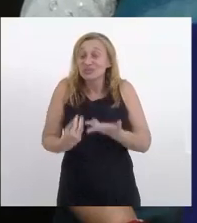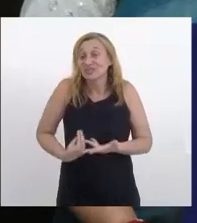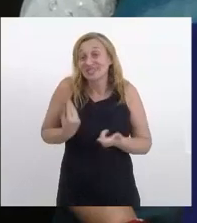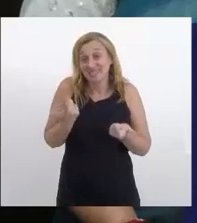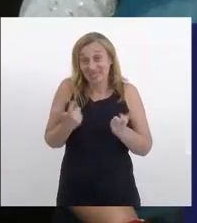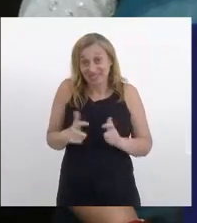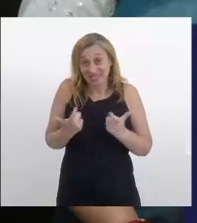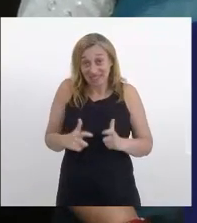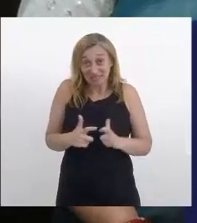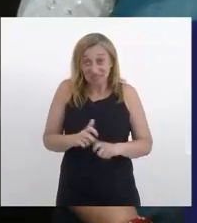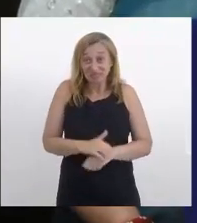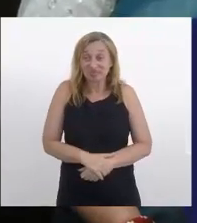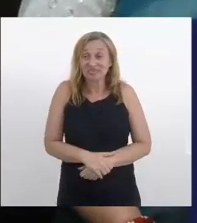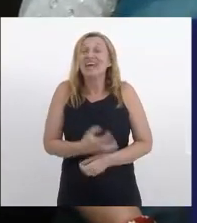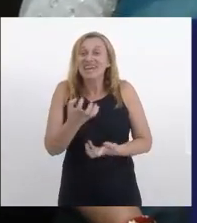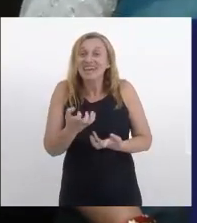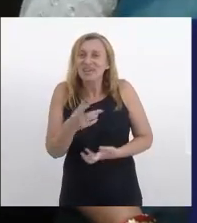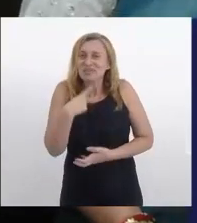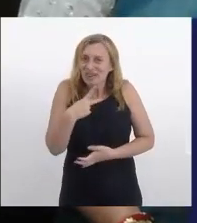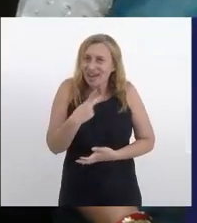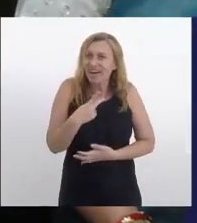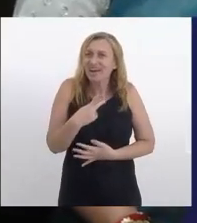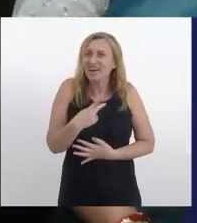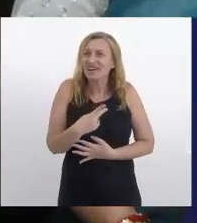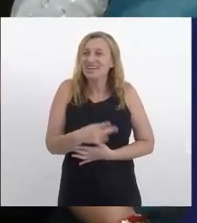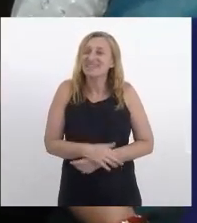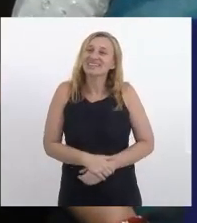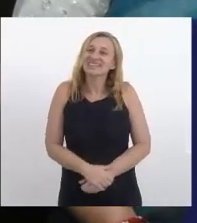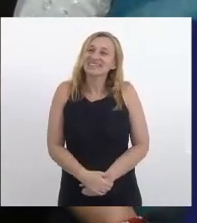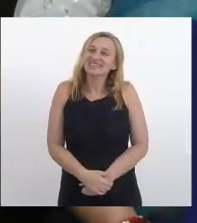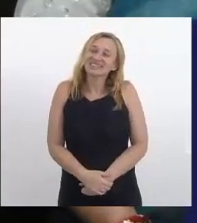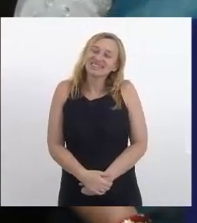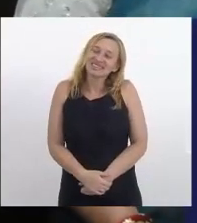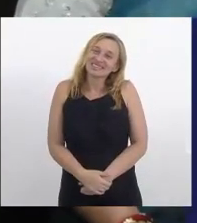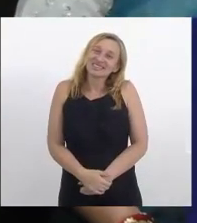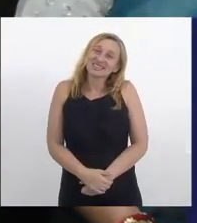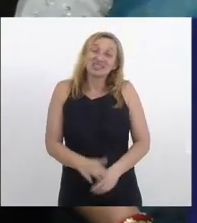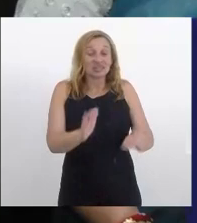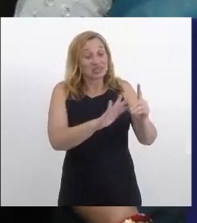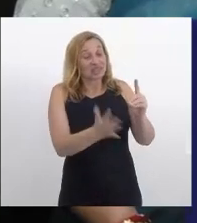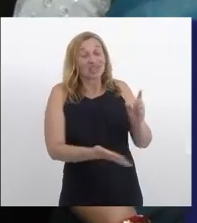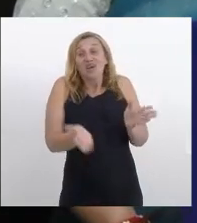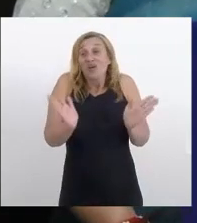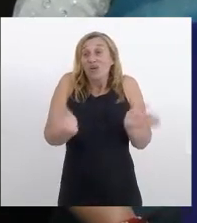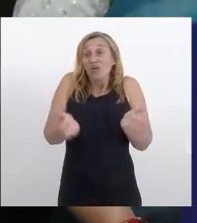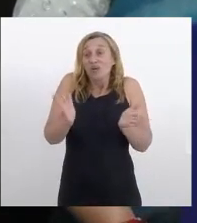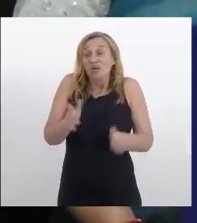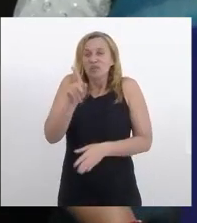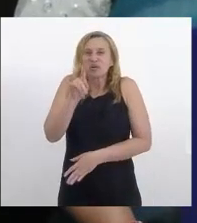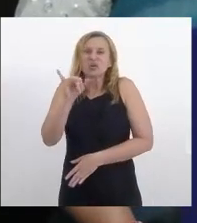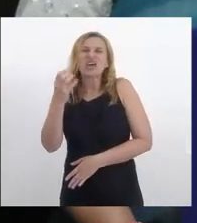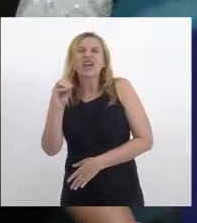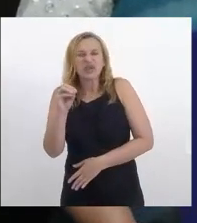presentes. Quero dizer que quero homenagear hoje aqui